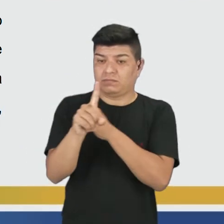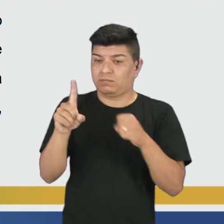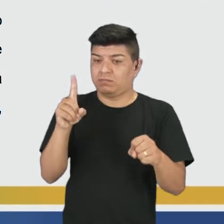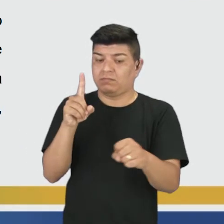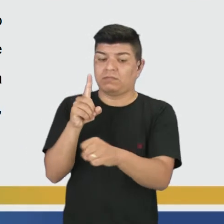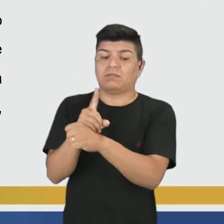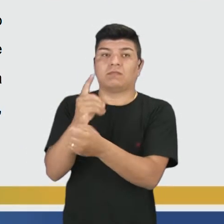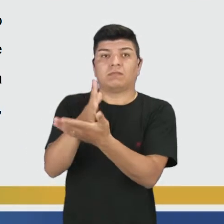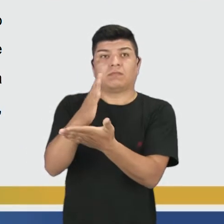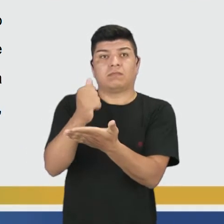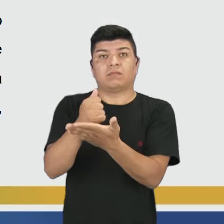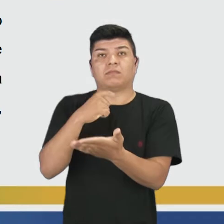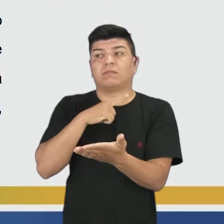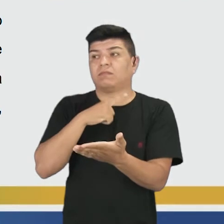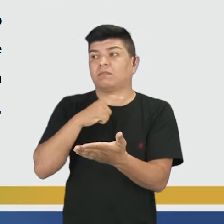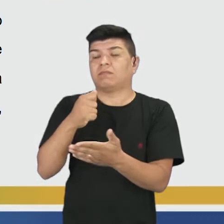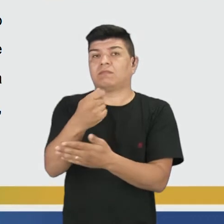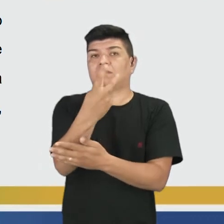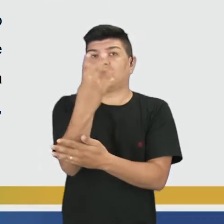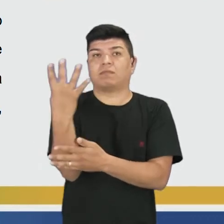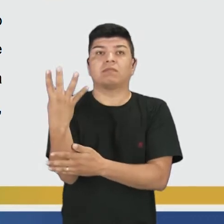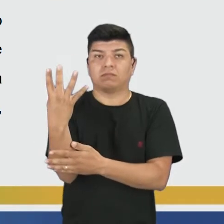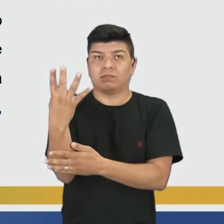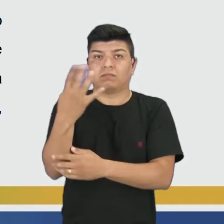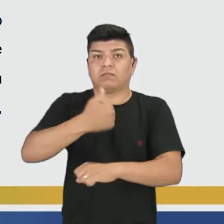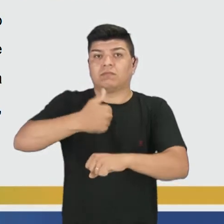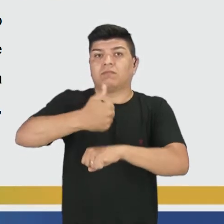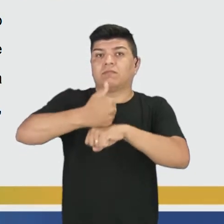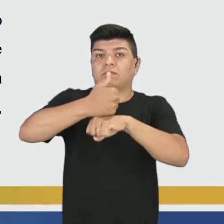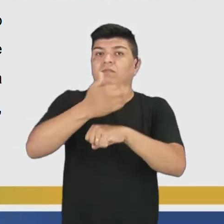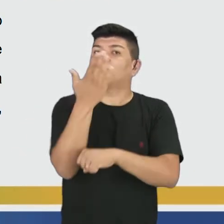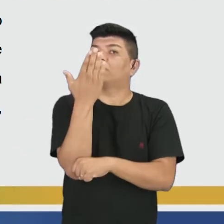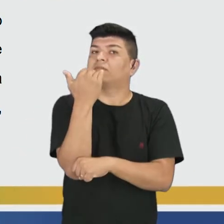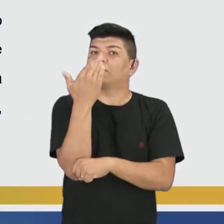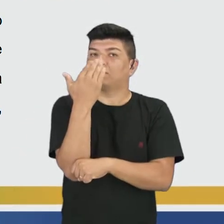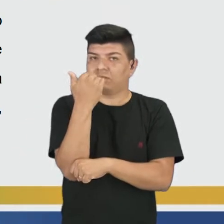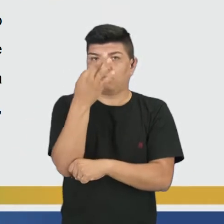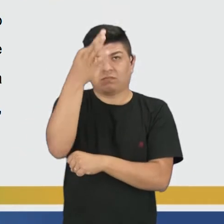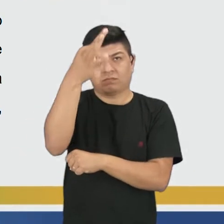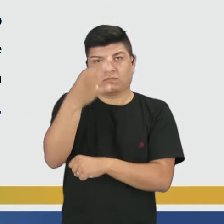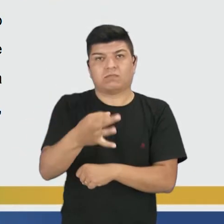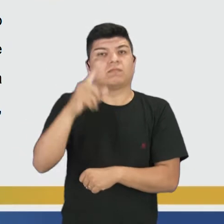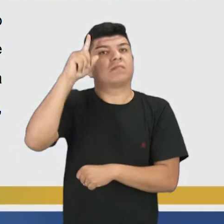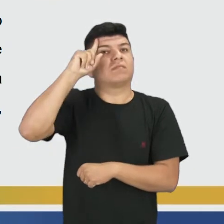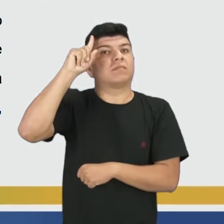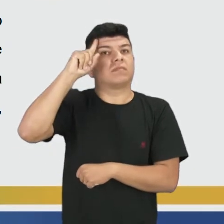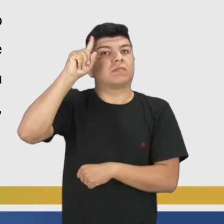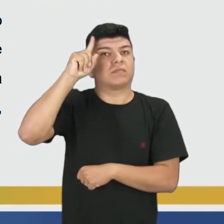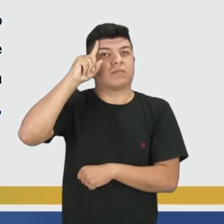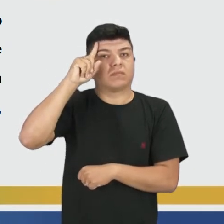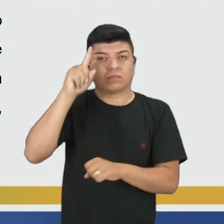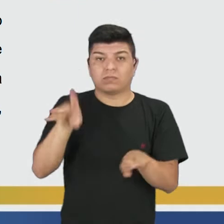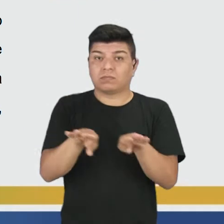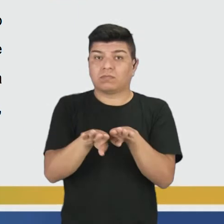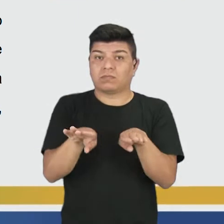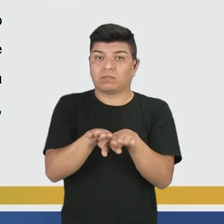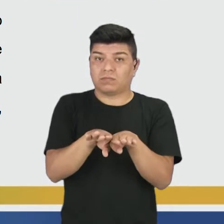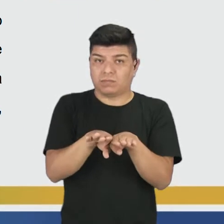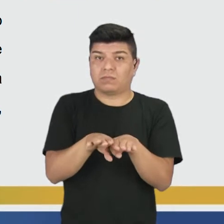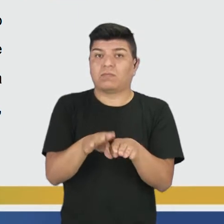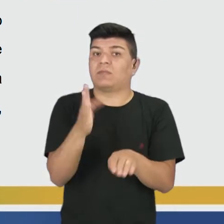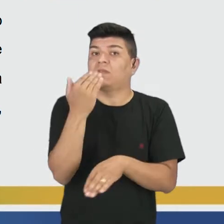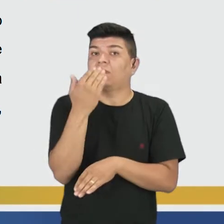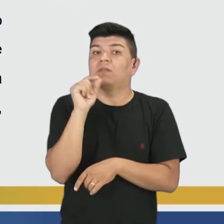sociedade cuja quantidade, especialmente a qualidade dos alimentos, é garantida diariamente e, inclusive,